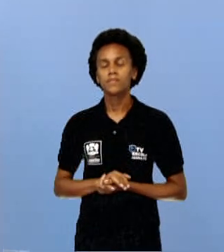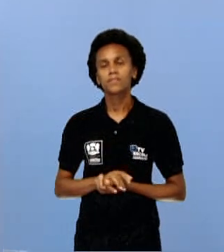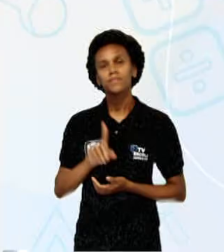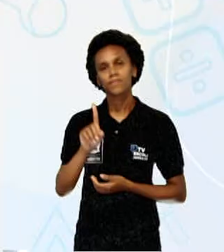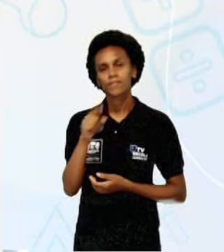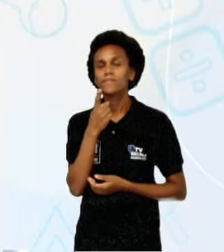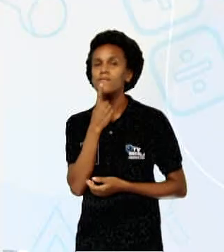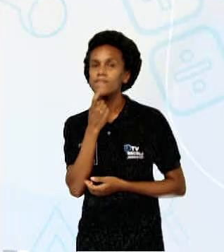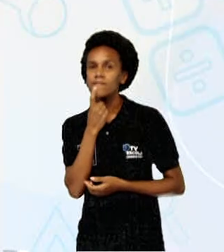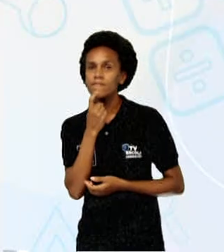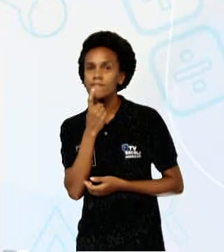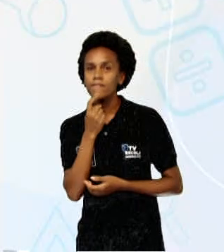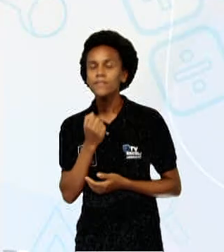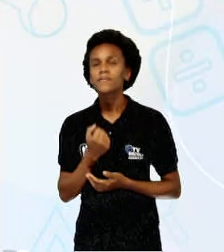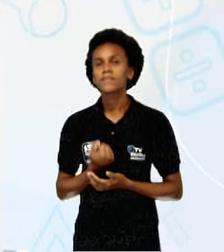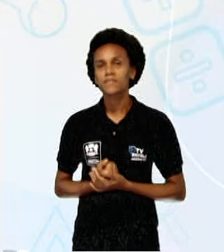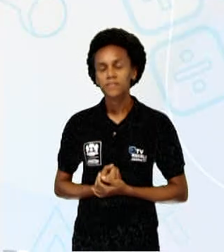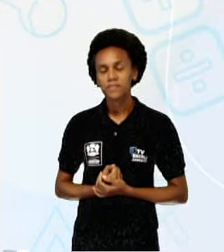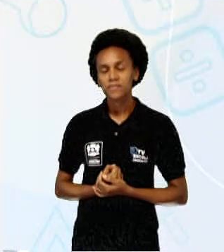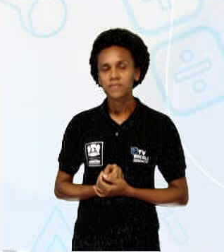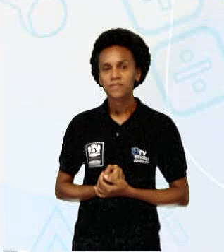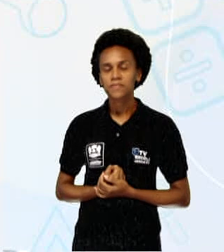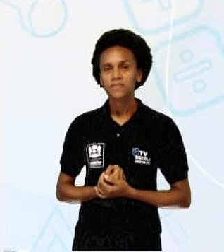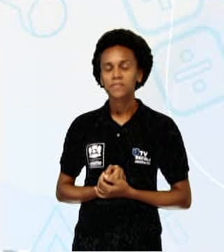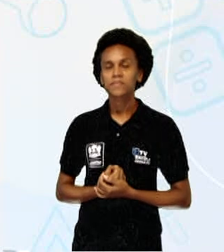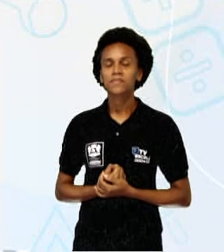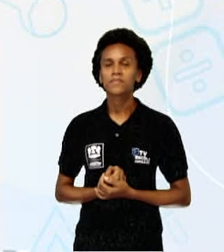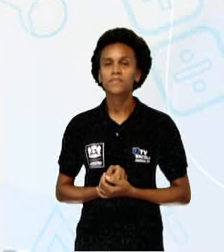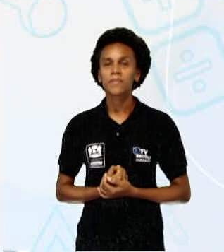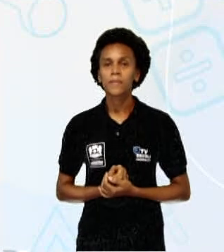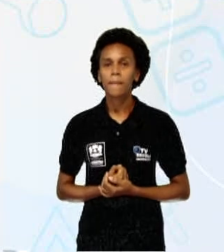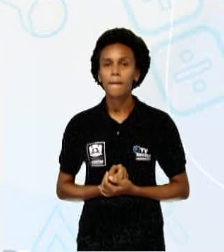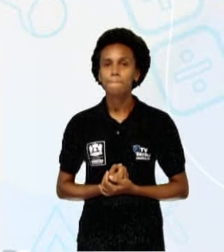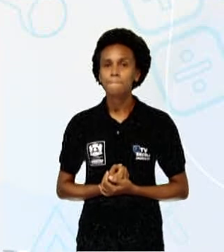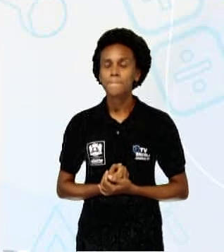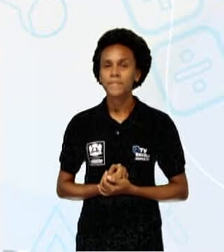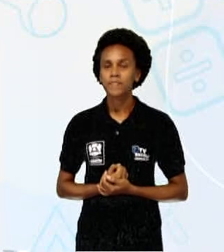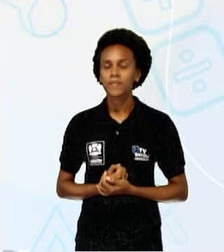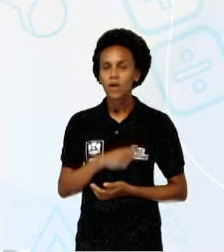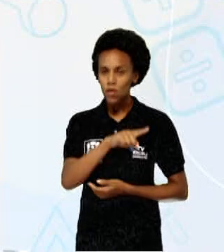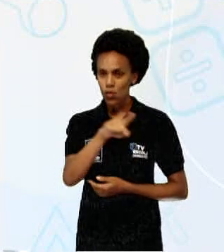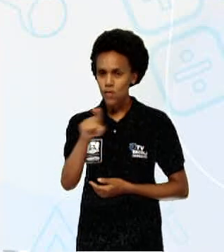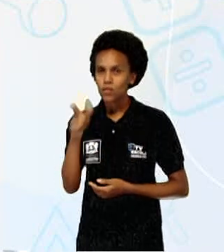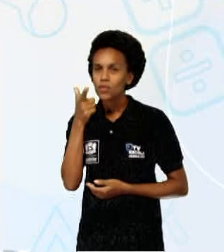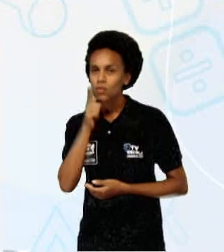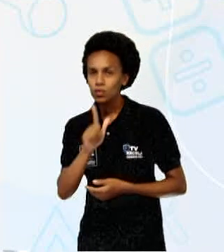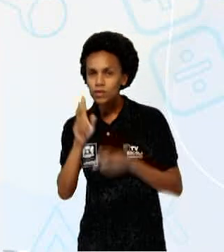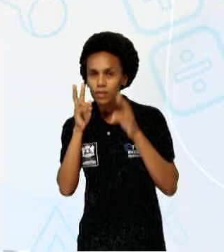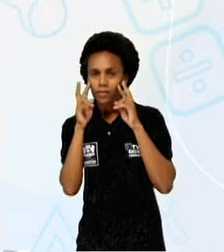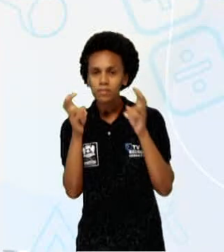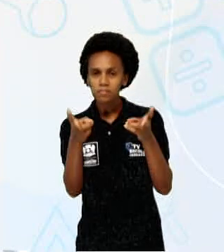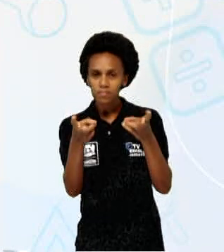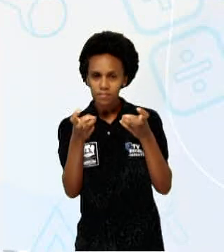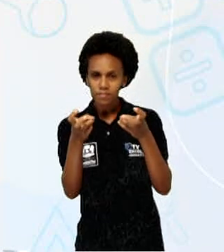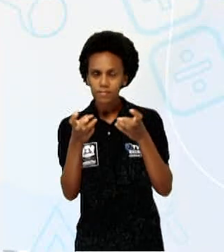e olha aí Pedrinho está com a camisa vermelha todo mundo conseguiu localizar